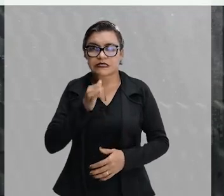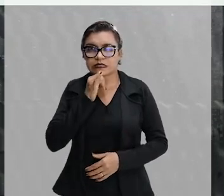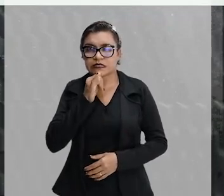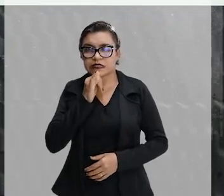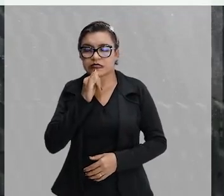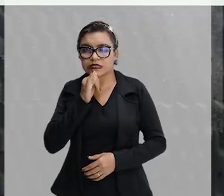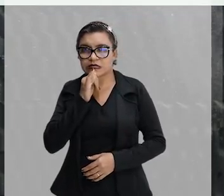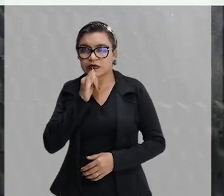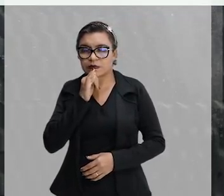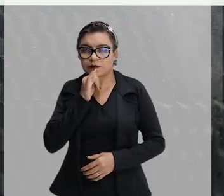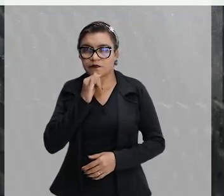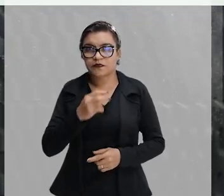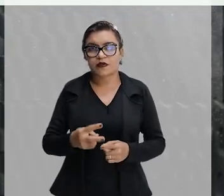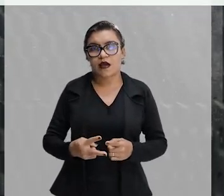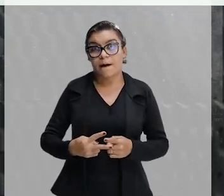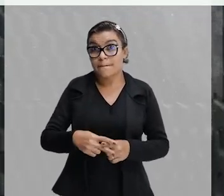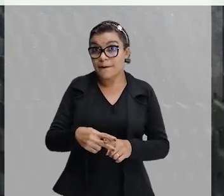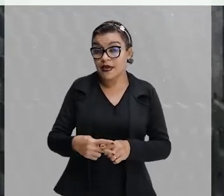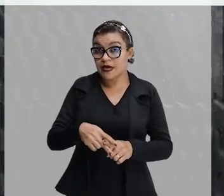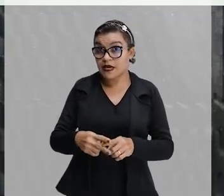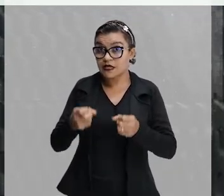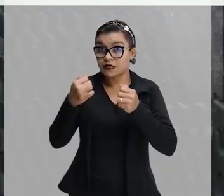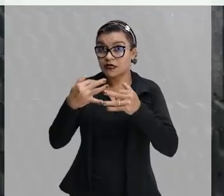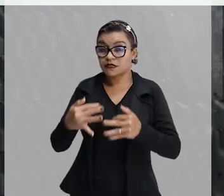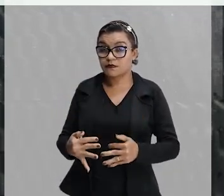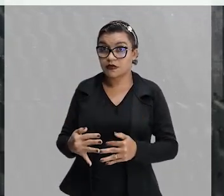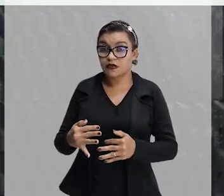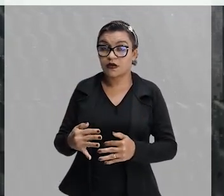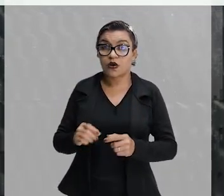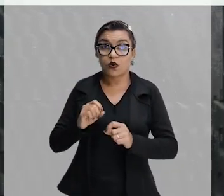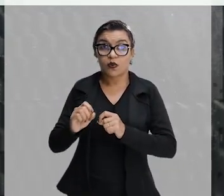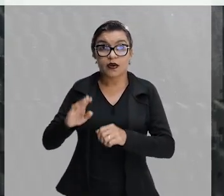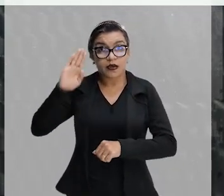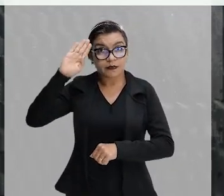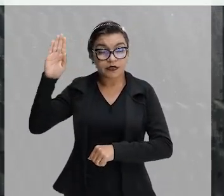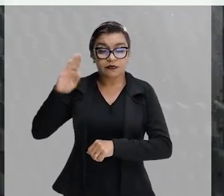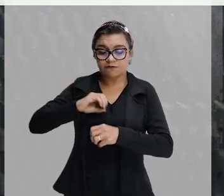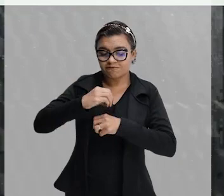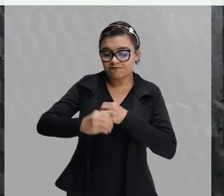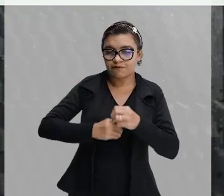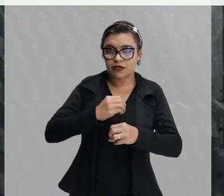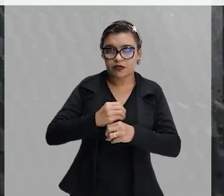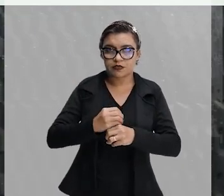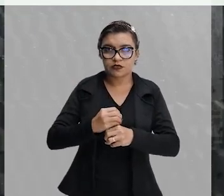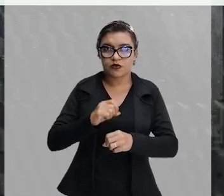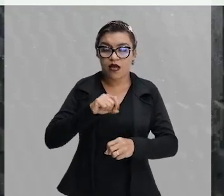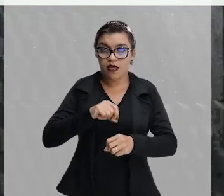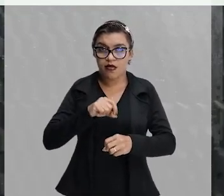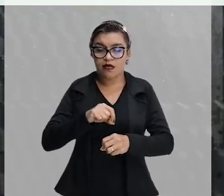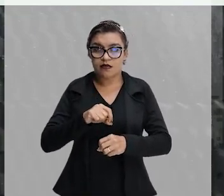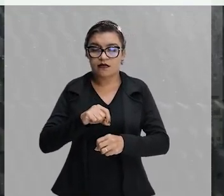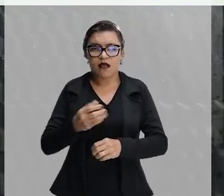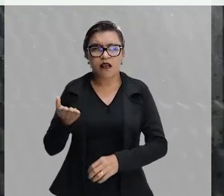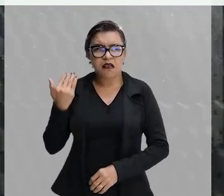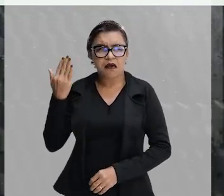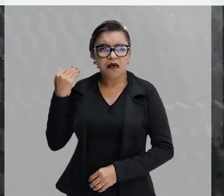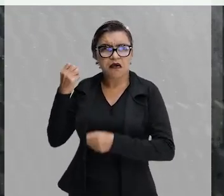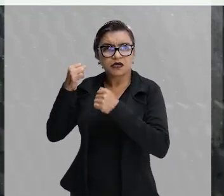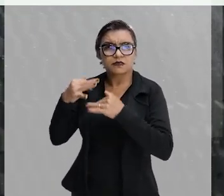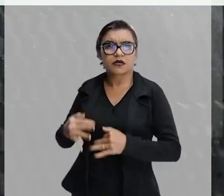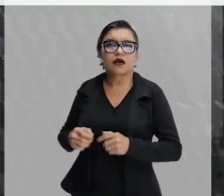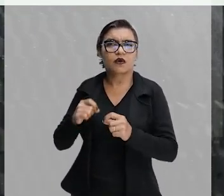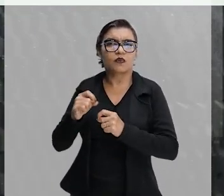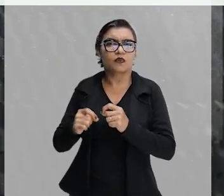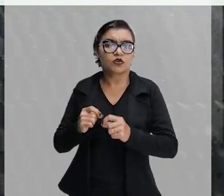vai tratar as principais partículas elementares, aquelas que para a época, apenas